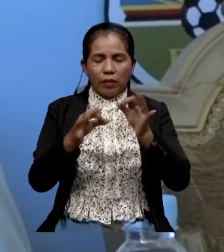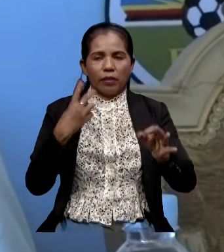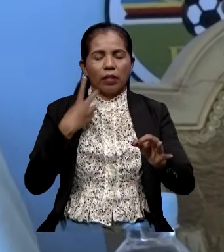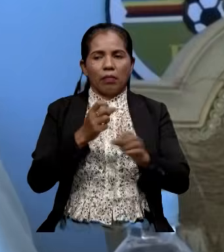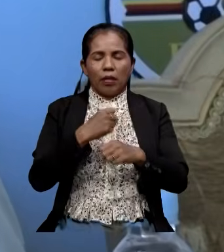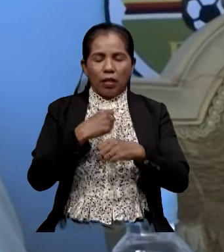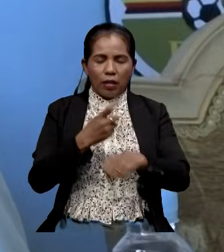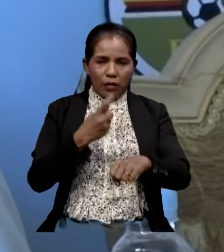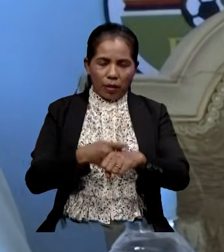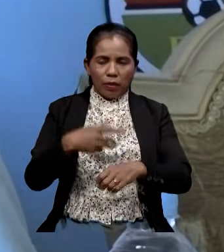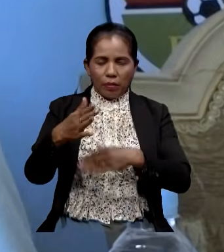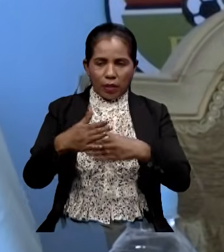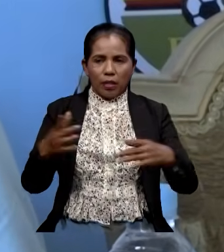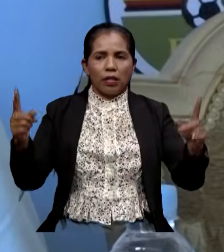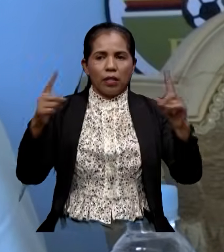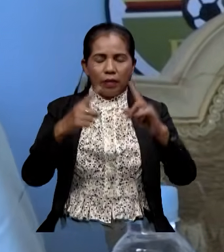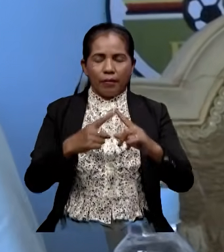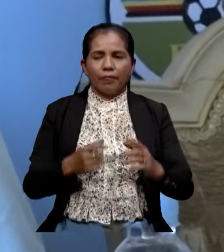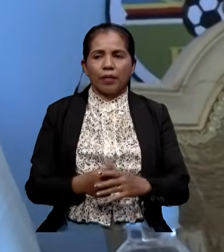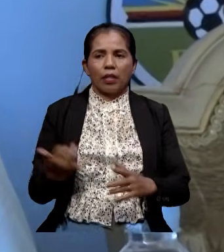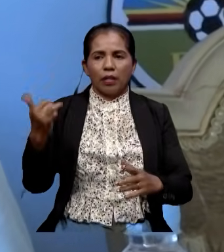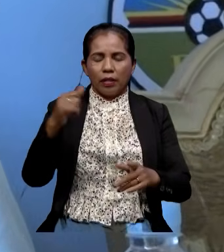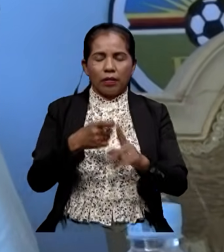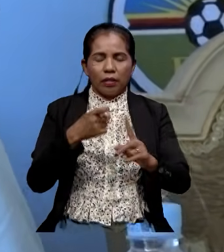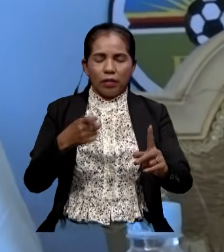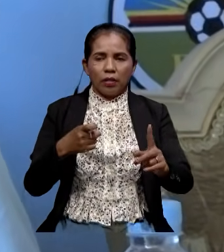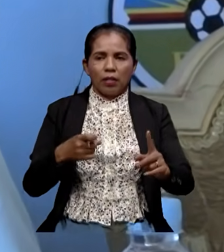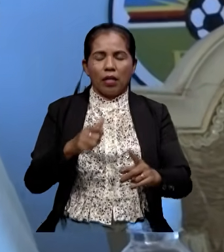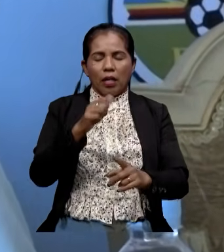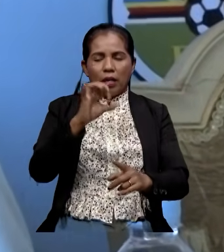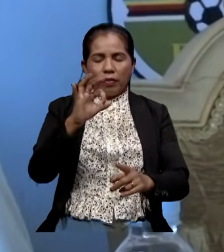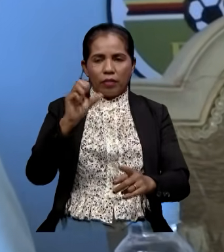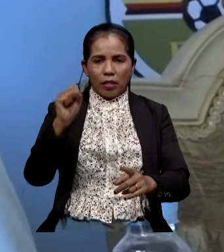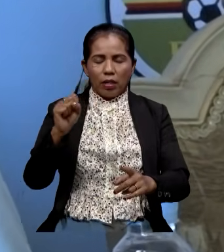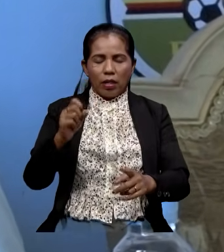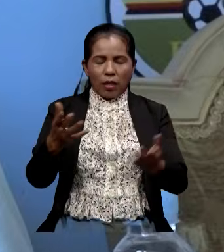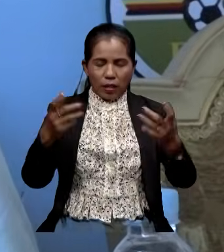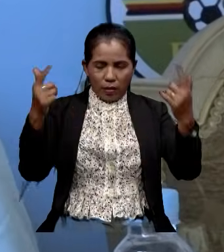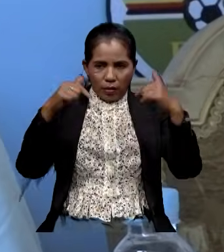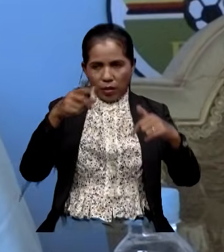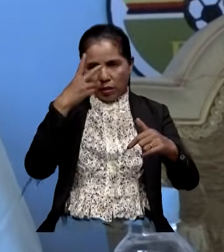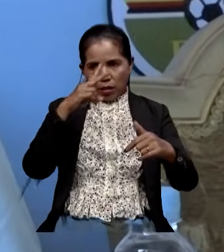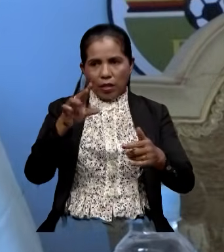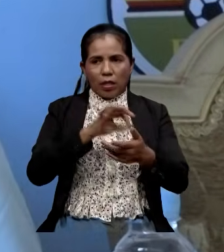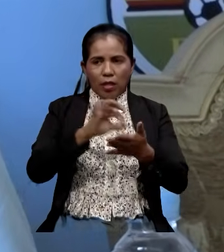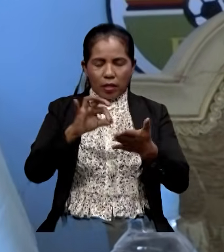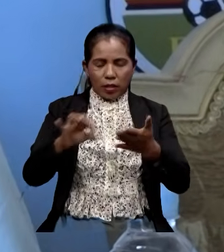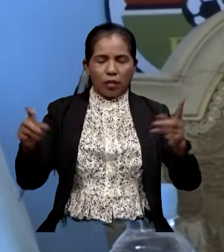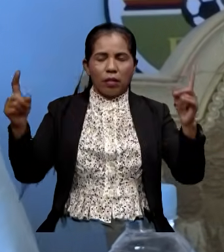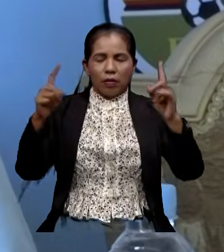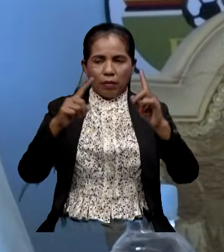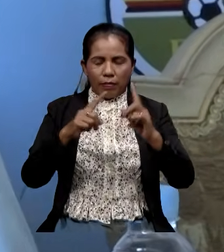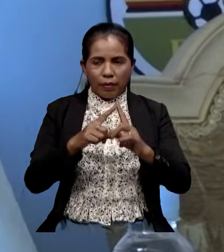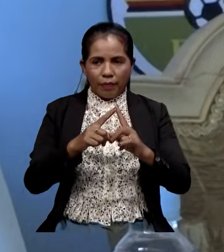hala e tempo para até Ciros e FIFA não nos AFC a cara mais assiste a assinatura do